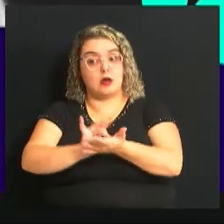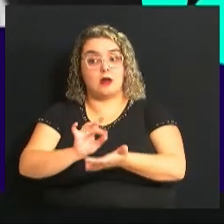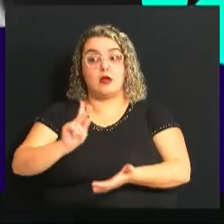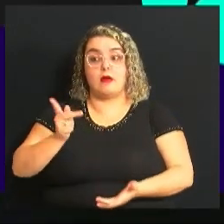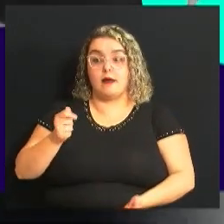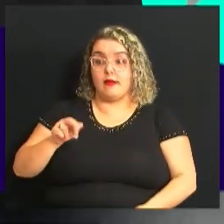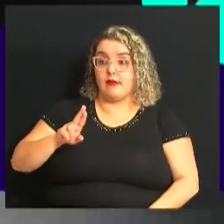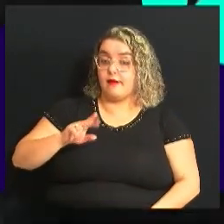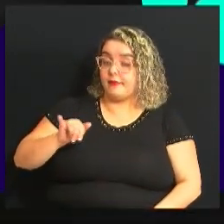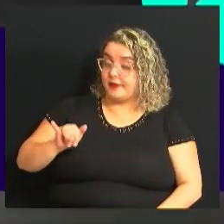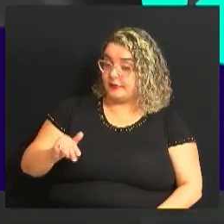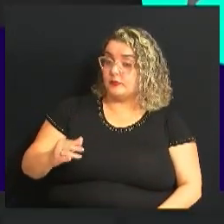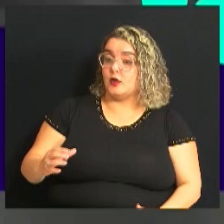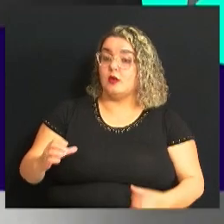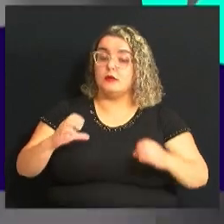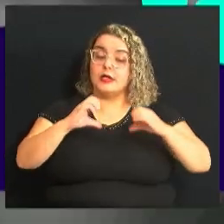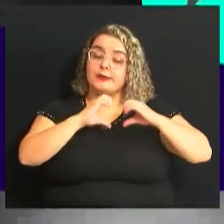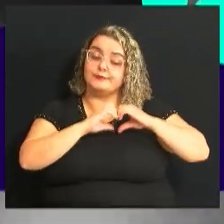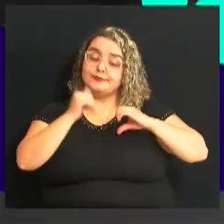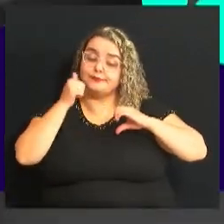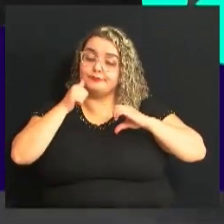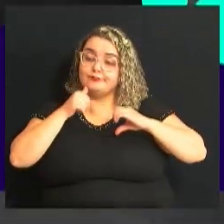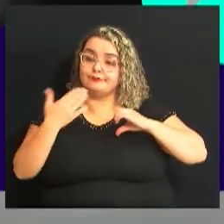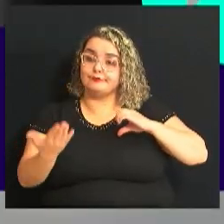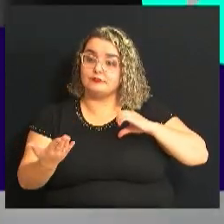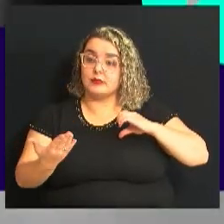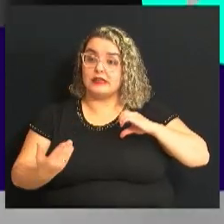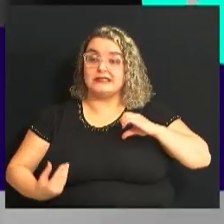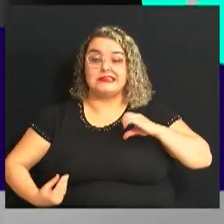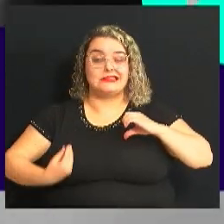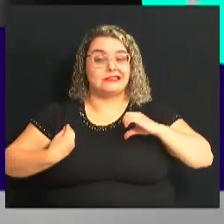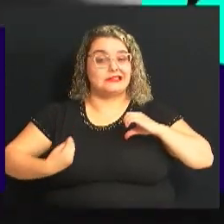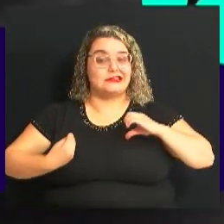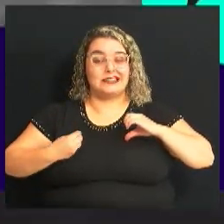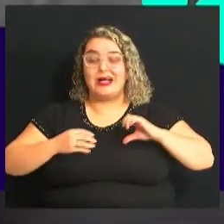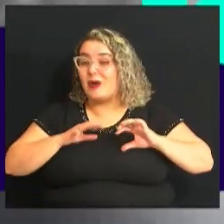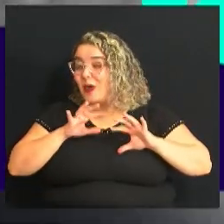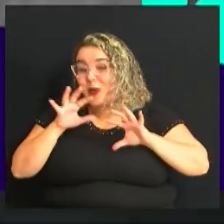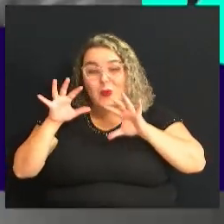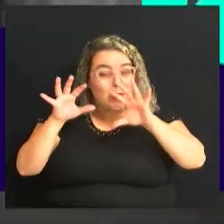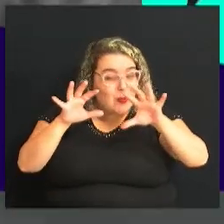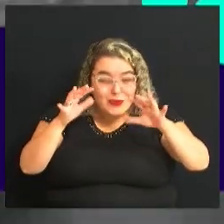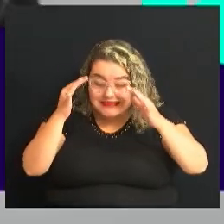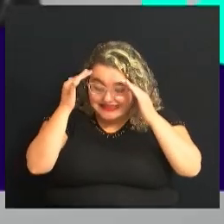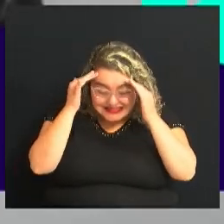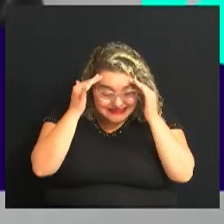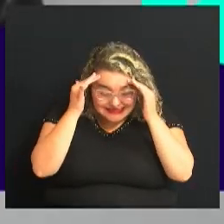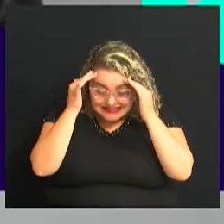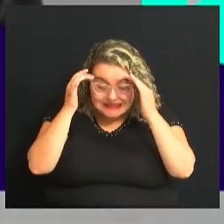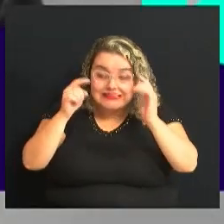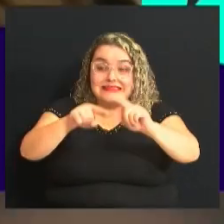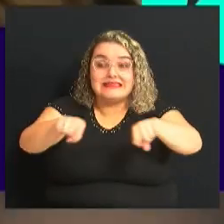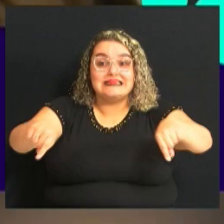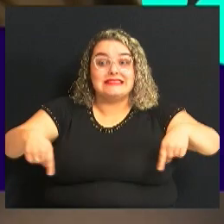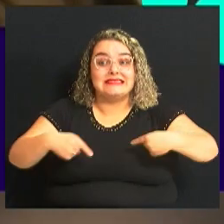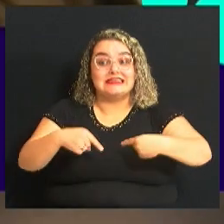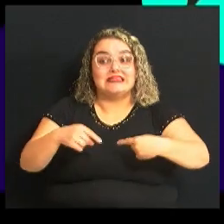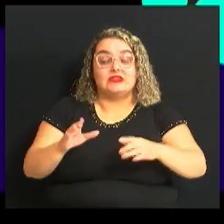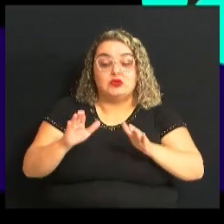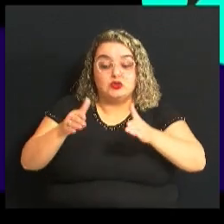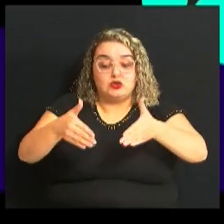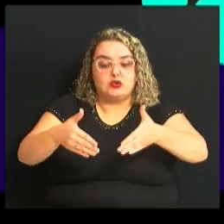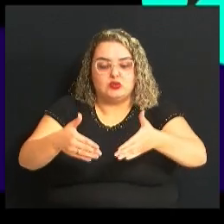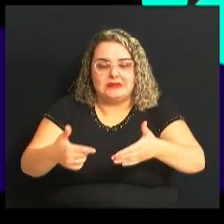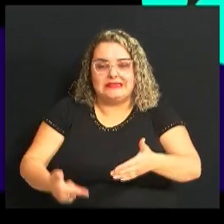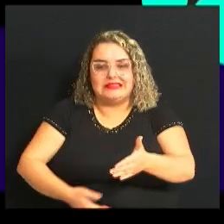cujo amor por uma mulher o leva a sobreviver aos horrores inimagináveis dos campos de concentração da Segunda